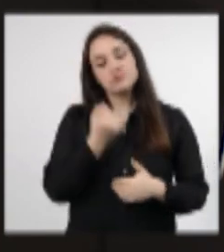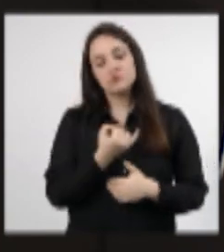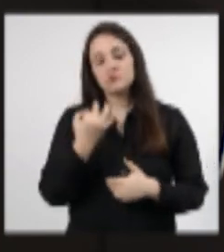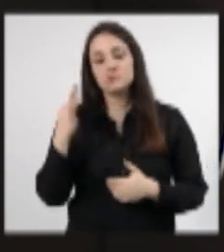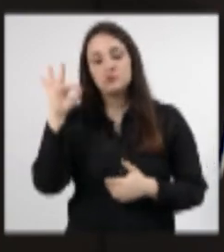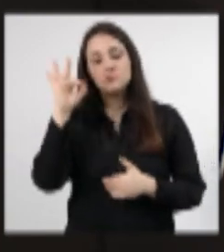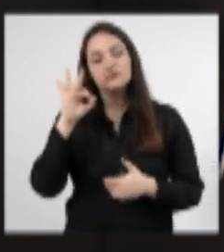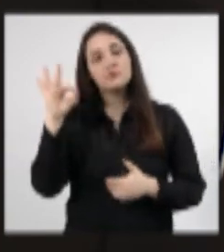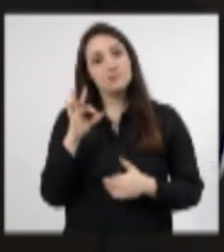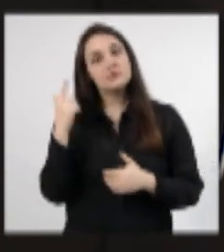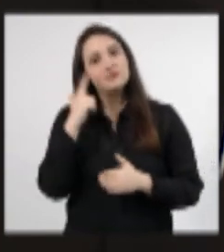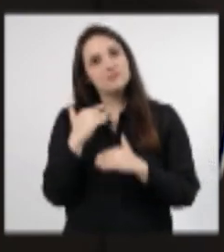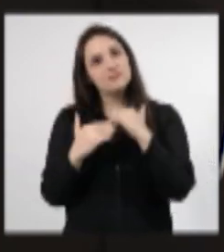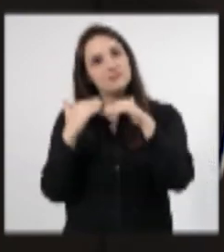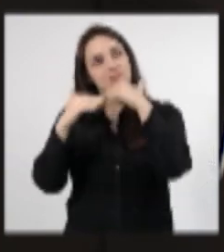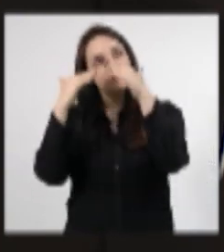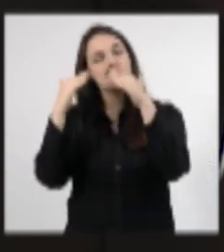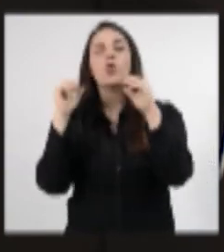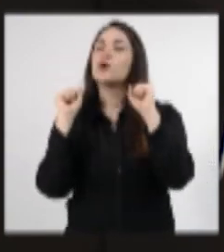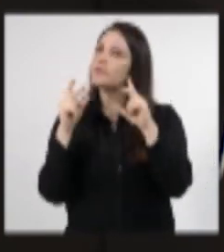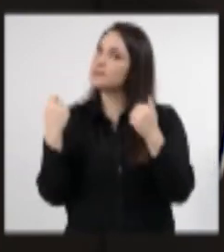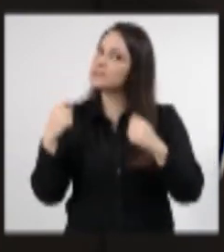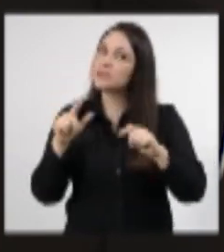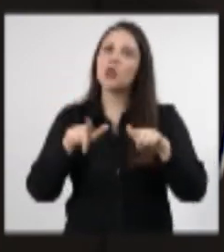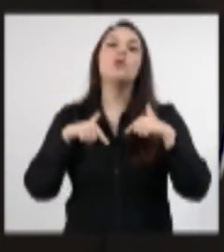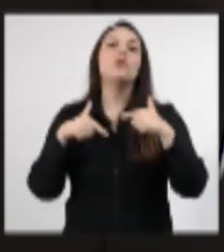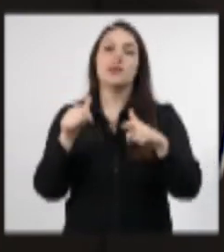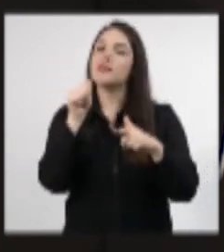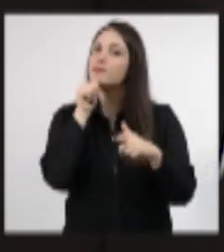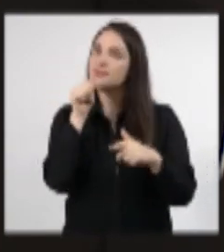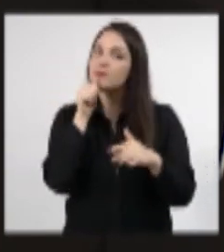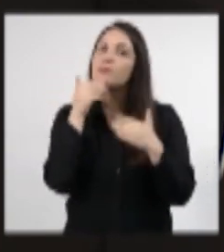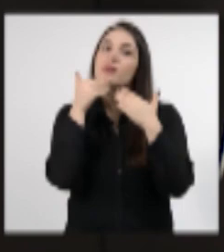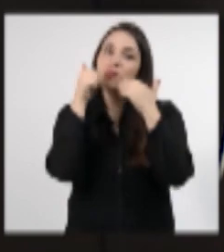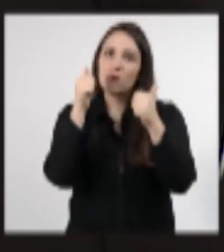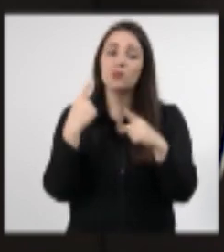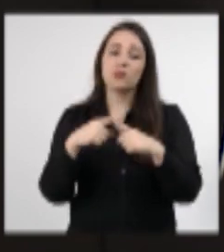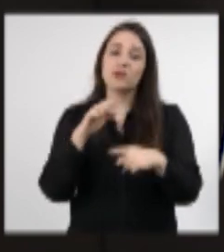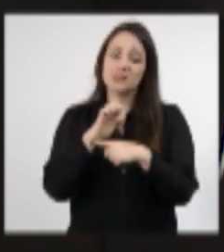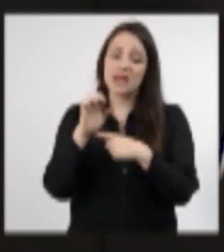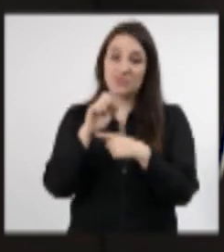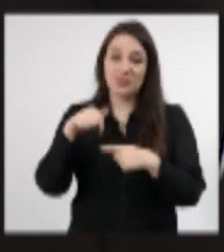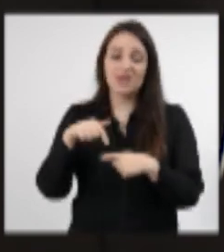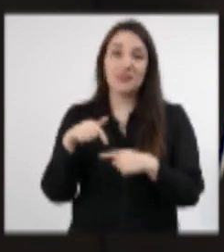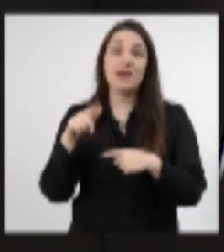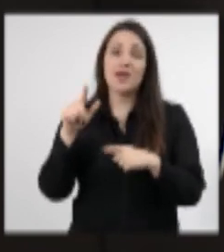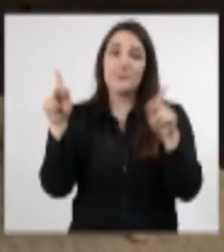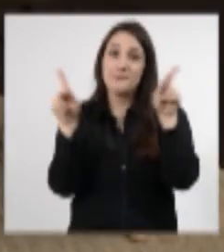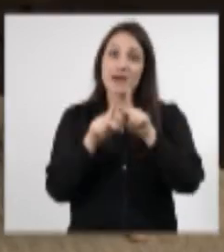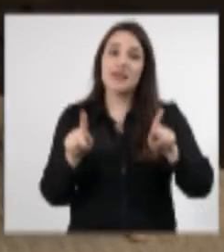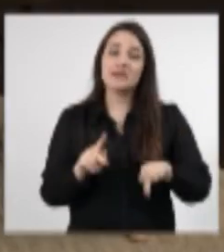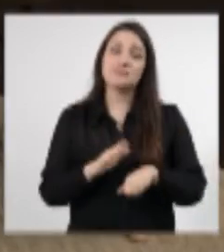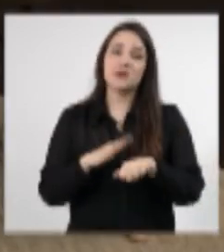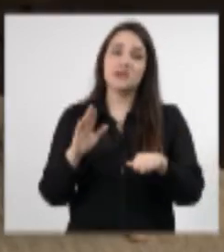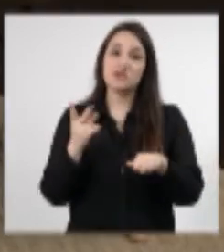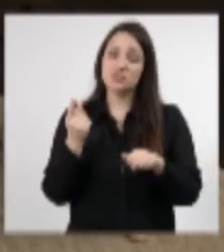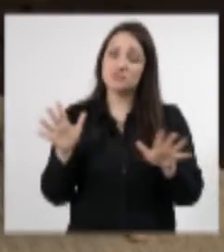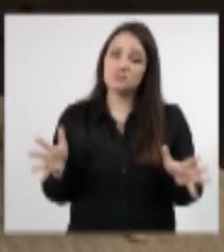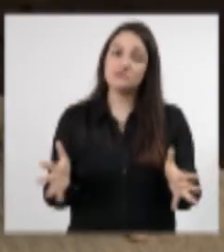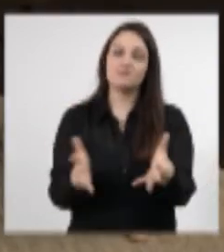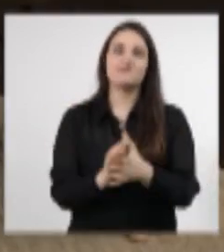atuais já são positivos e fazem com que Mato Grosso do Sul seja um excelente estado para se viver e para se